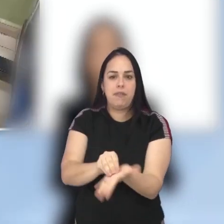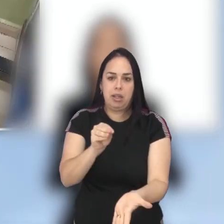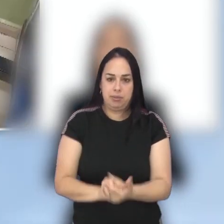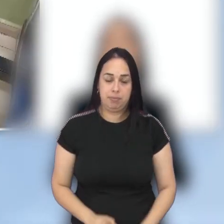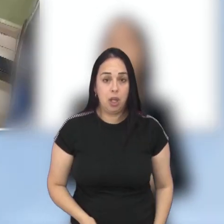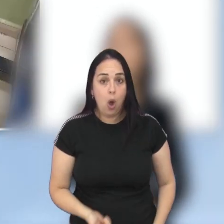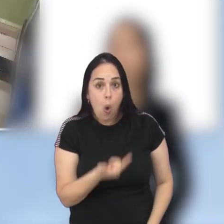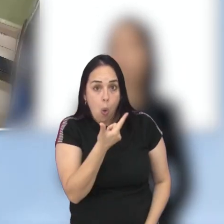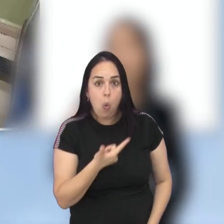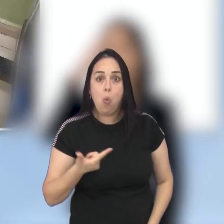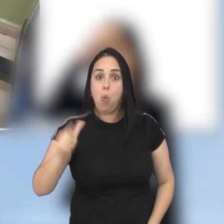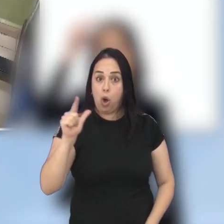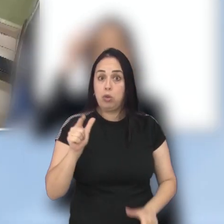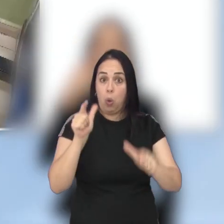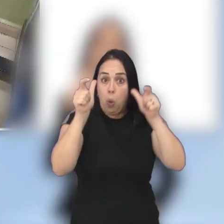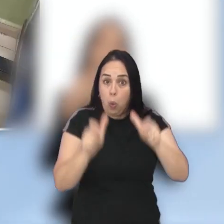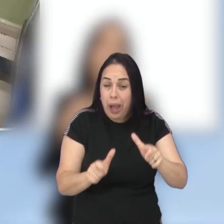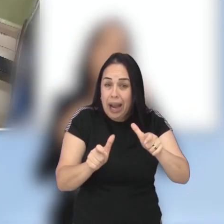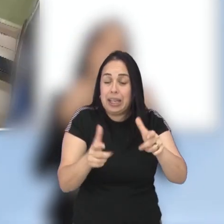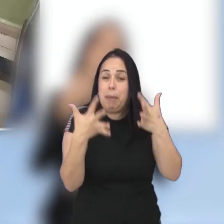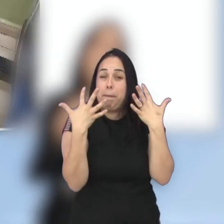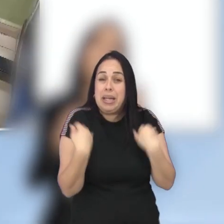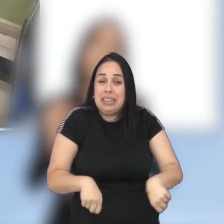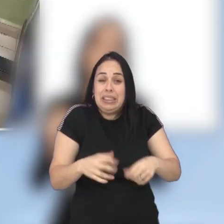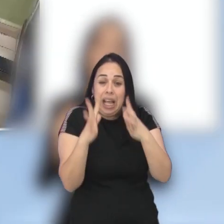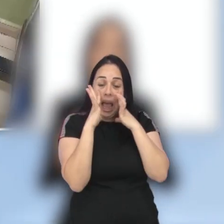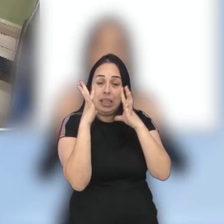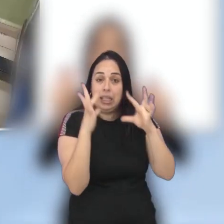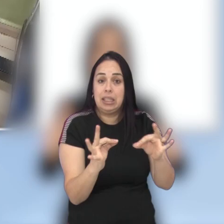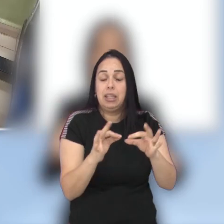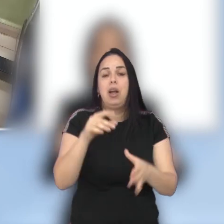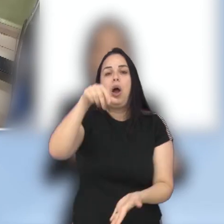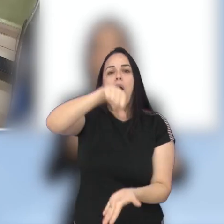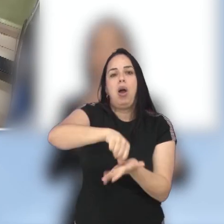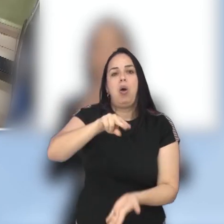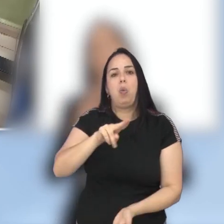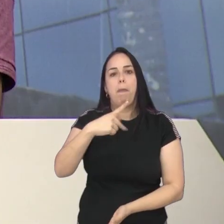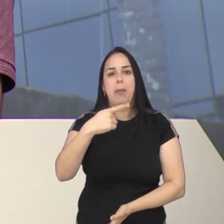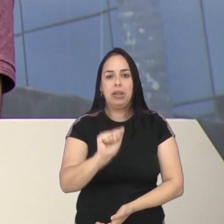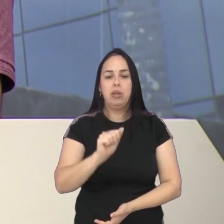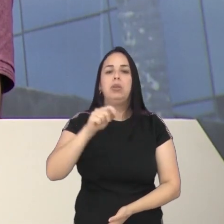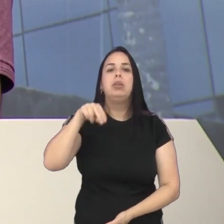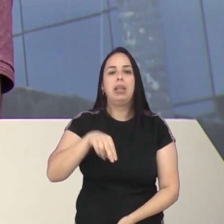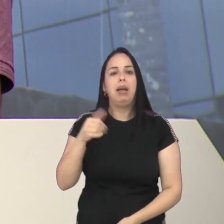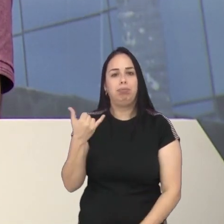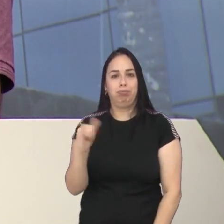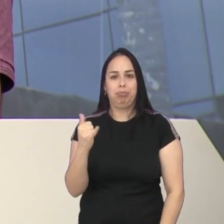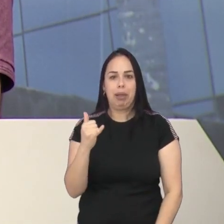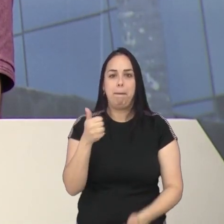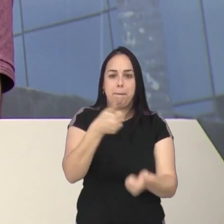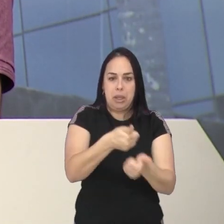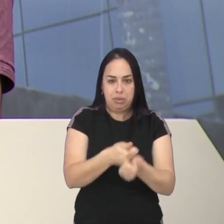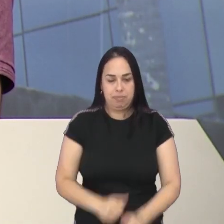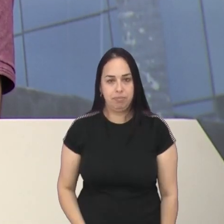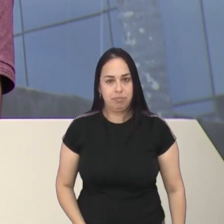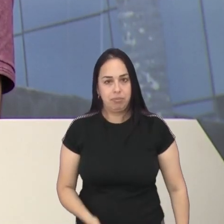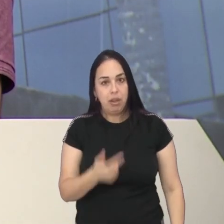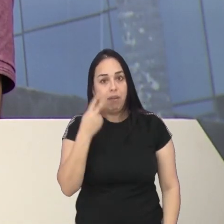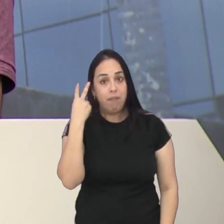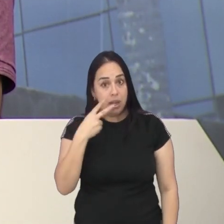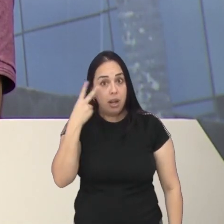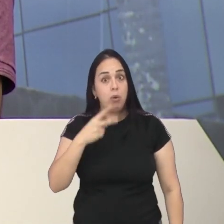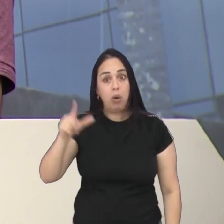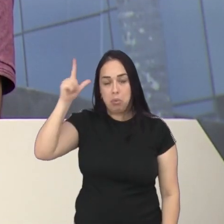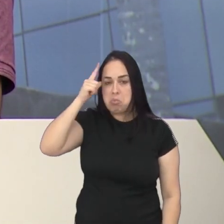manutenção. Outro local que merece atenção, destacado por Chagas, é a UPA do Alto da Ponte. O vereador Lino Bispo, que também usou a